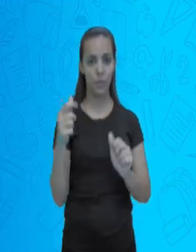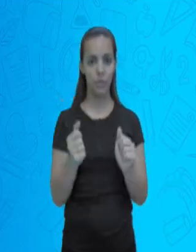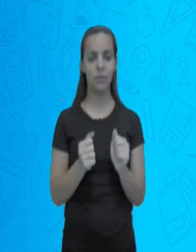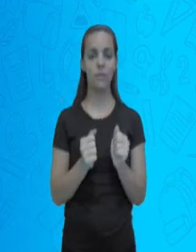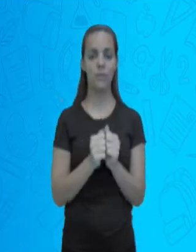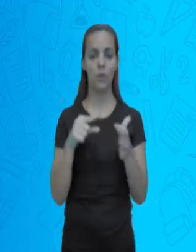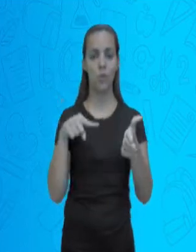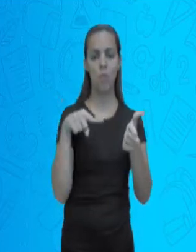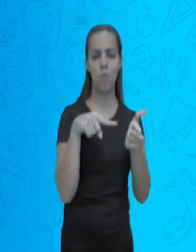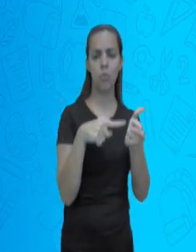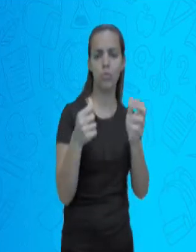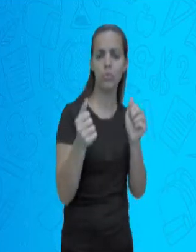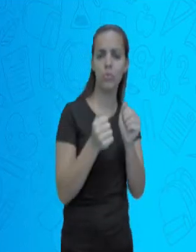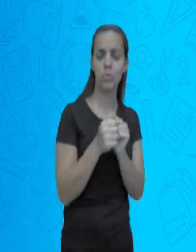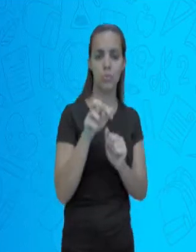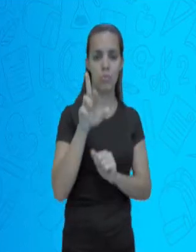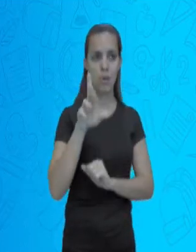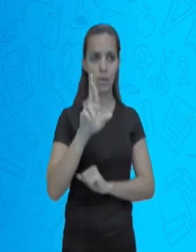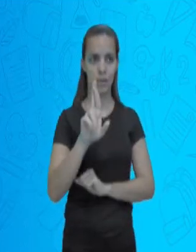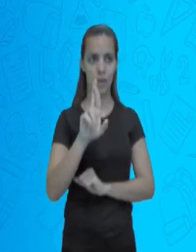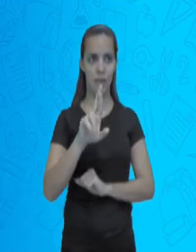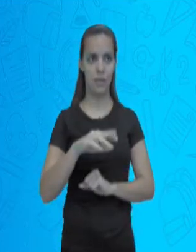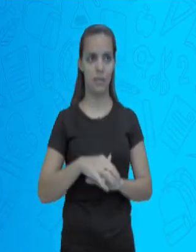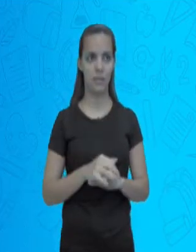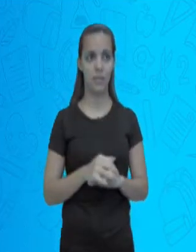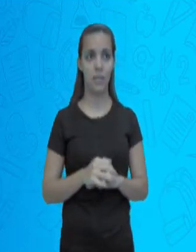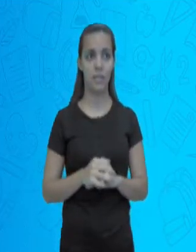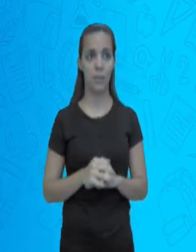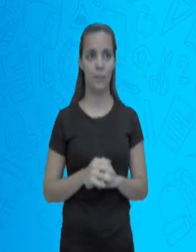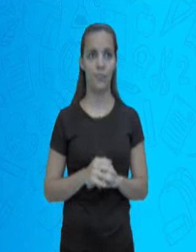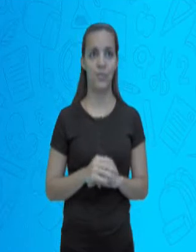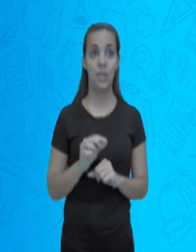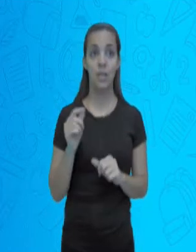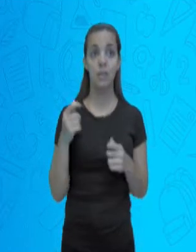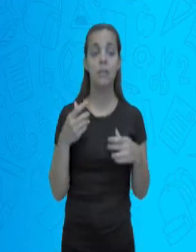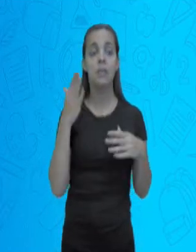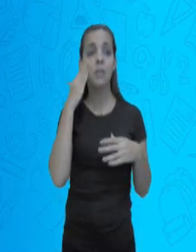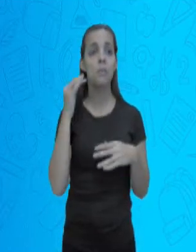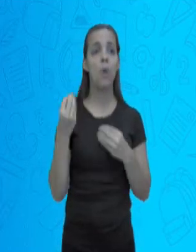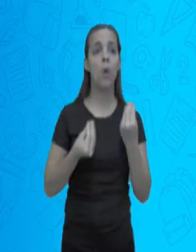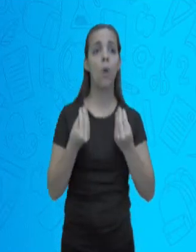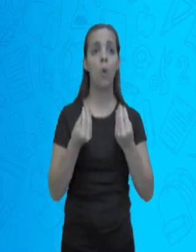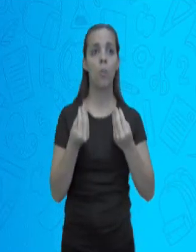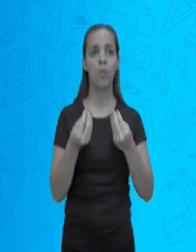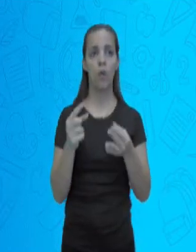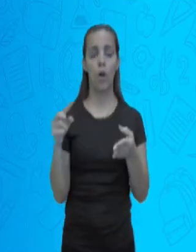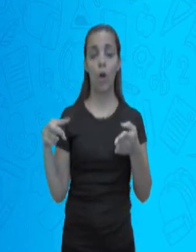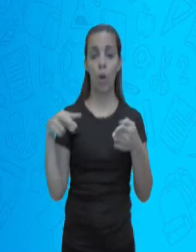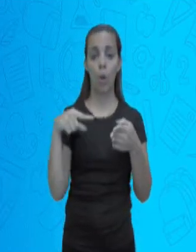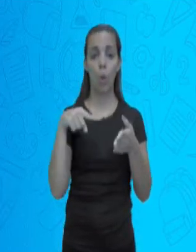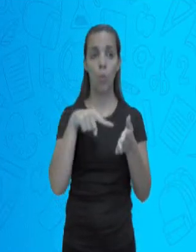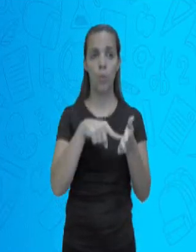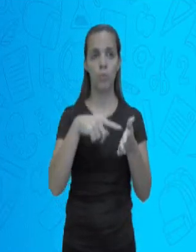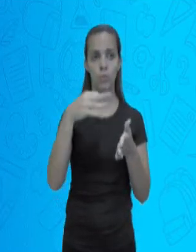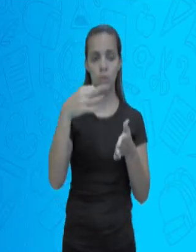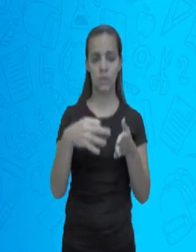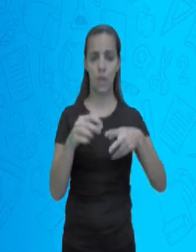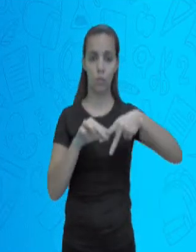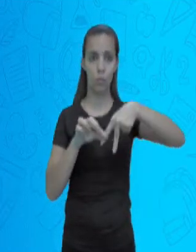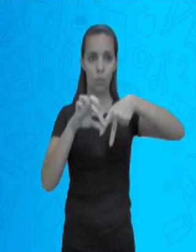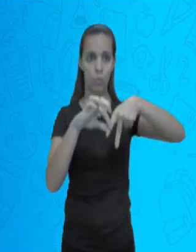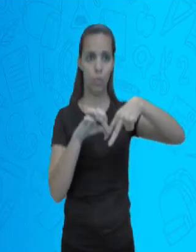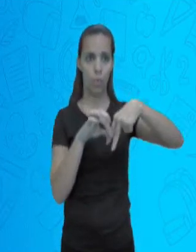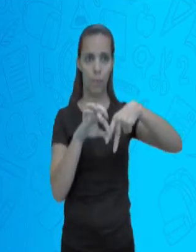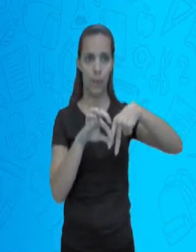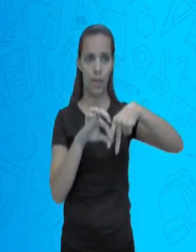o compasso, eu vou colocar a ponta seca do compasso no ponto A e vou